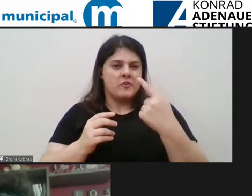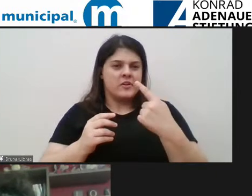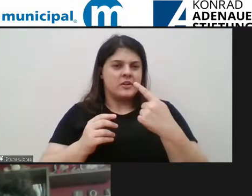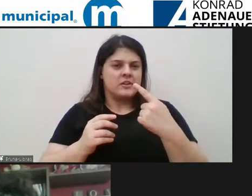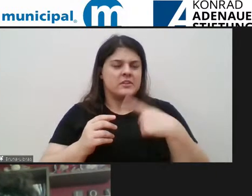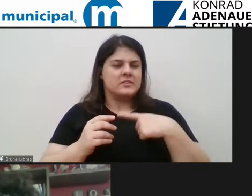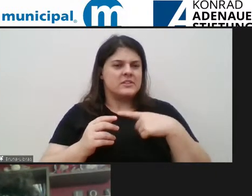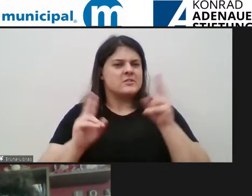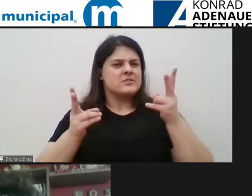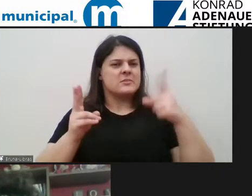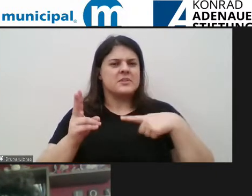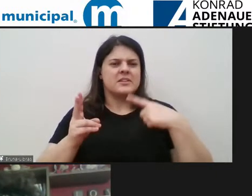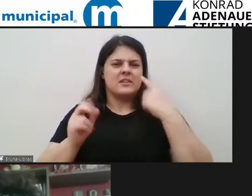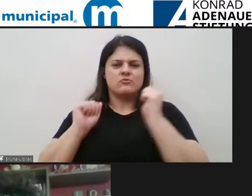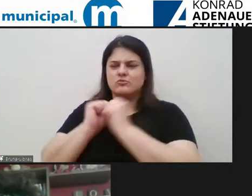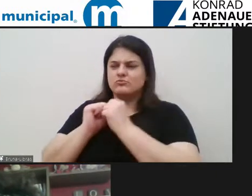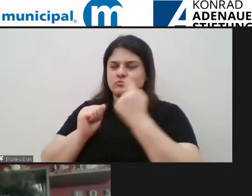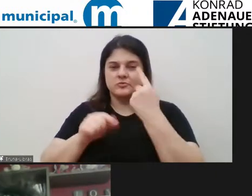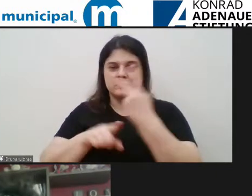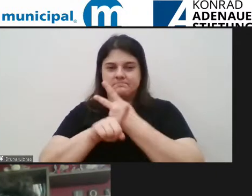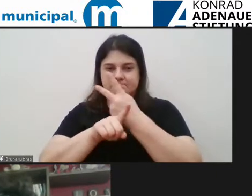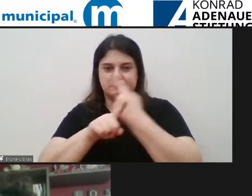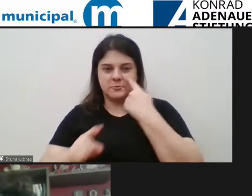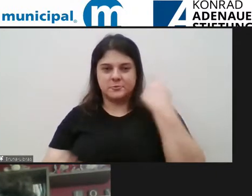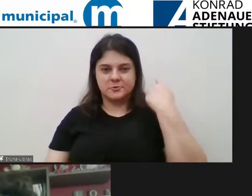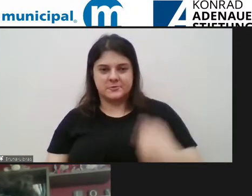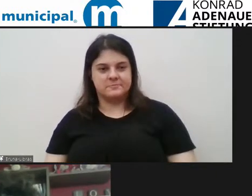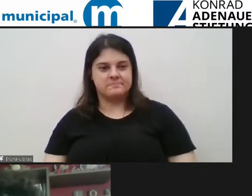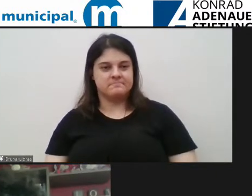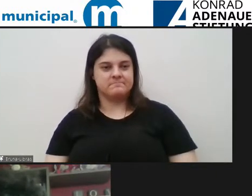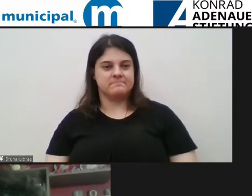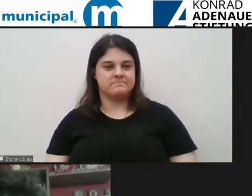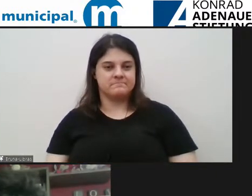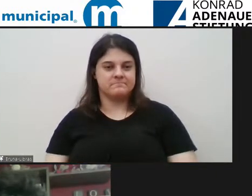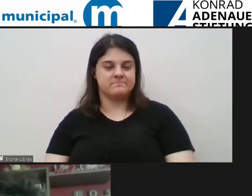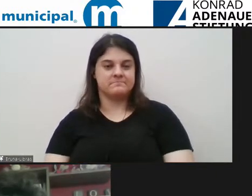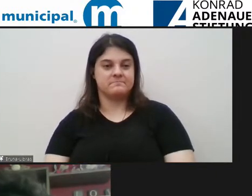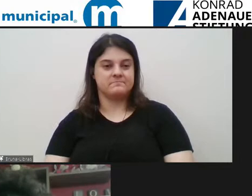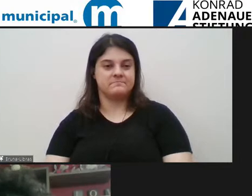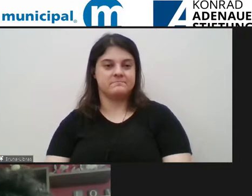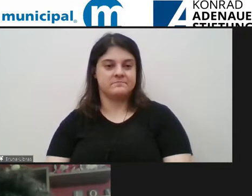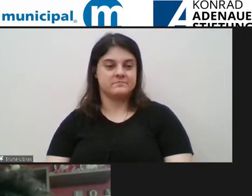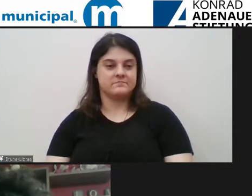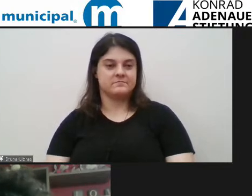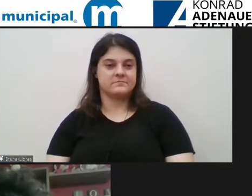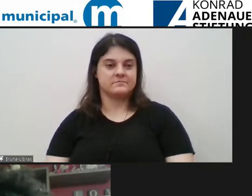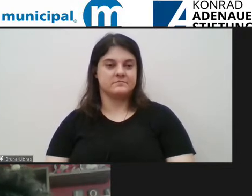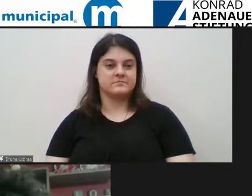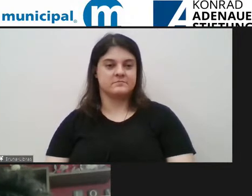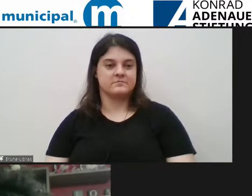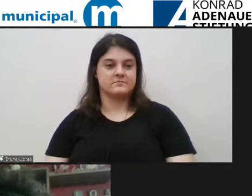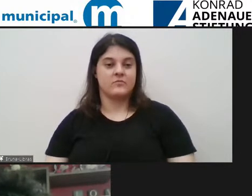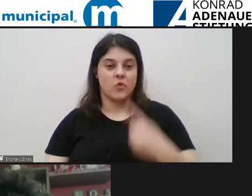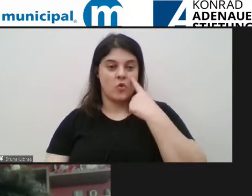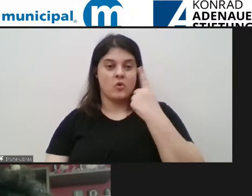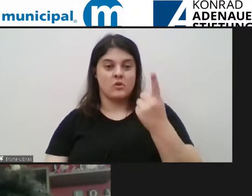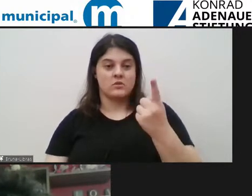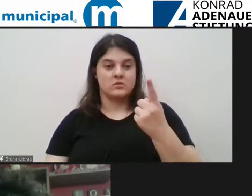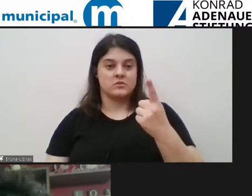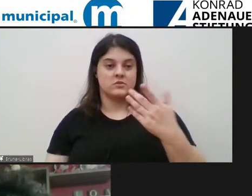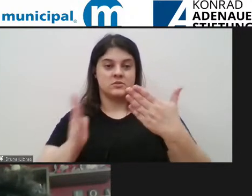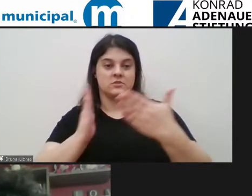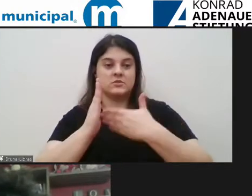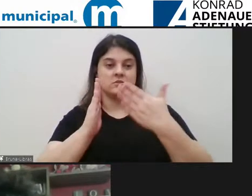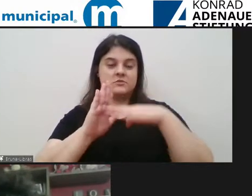consigo Eu sempre tenho ela aqui comigo gente e aqui ó Peraí vou pegar até para mostrar esse aqui ó por exemplo o